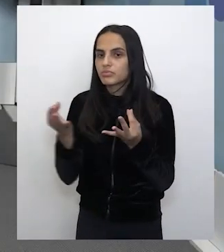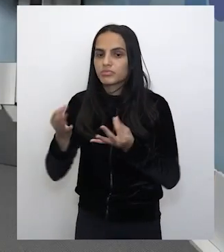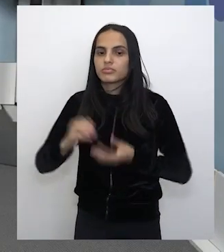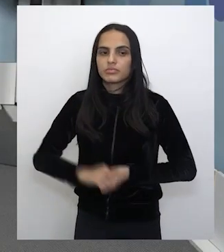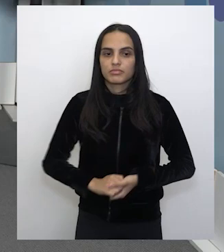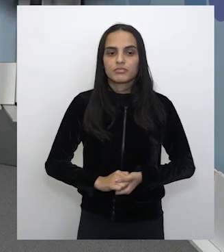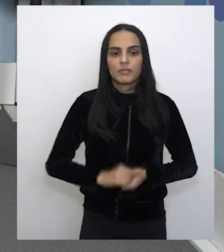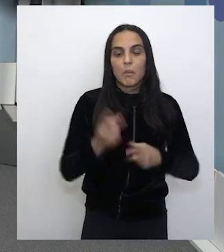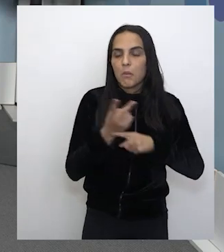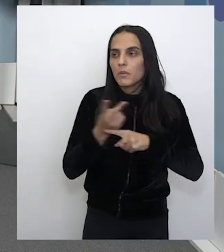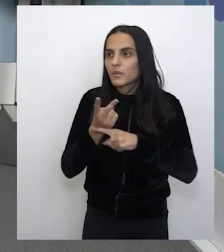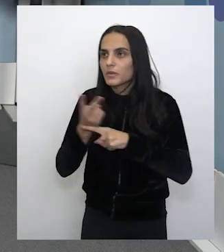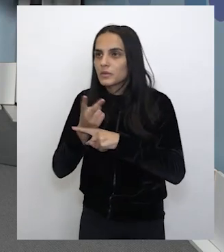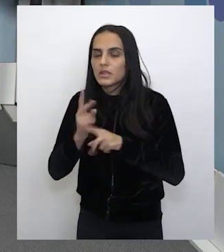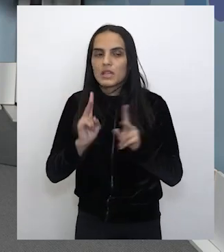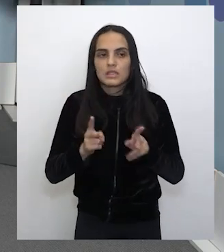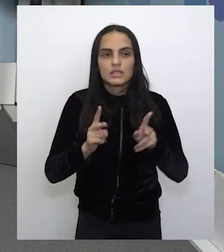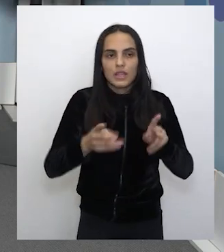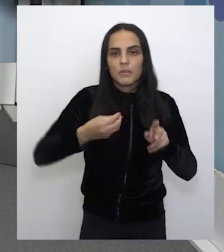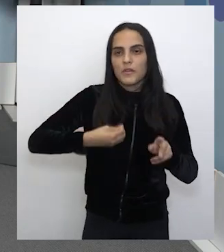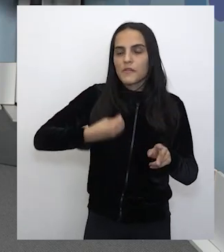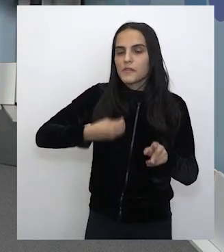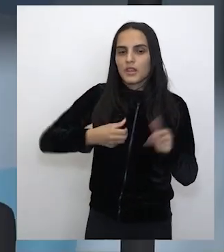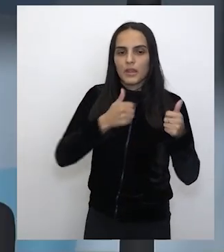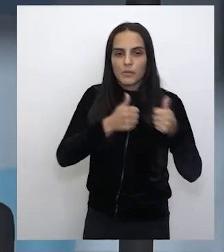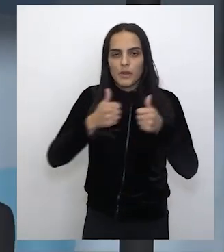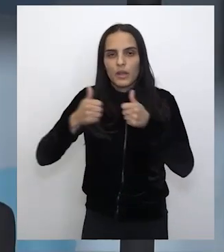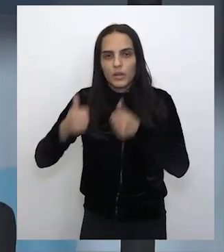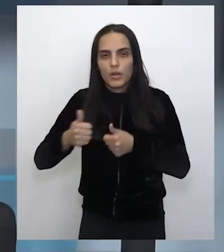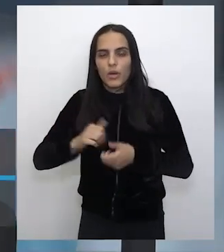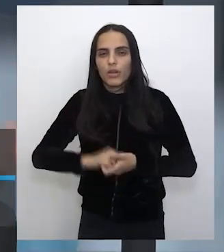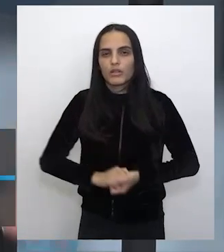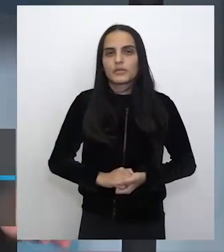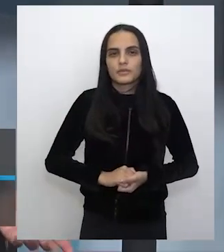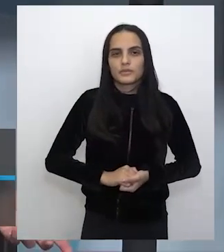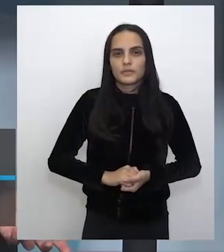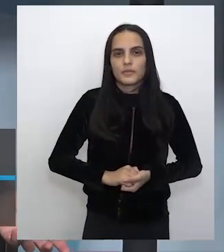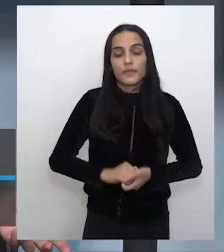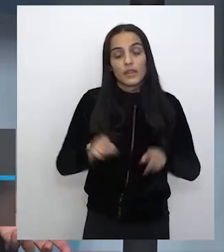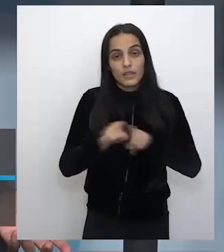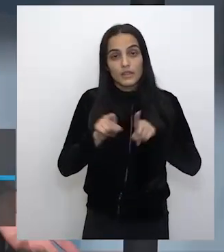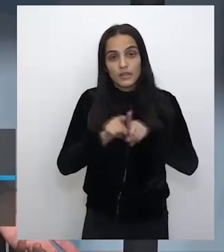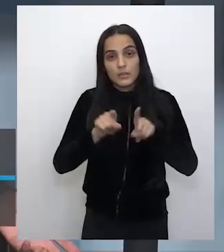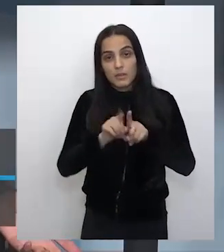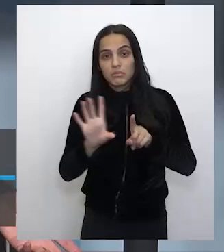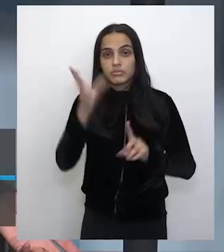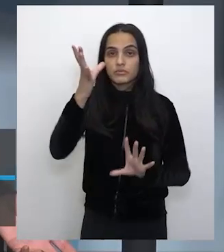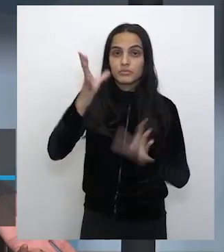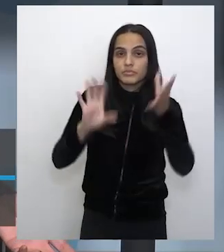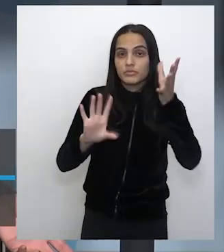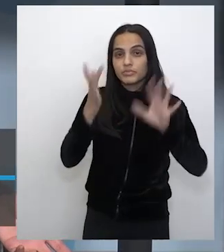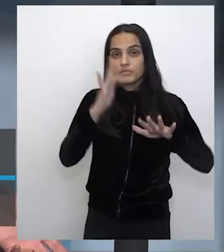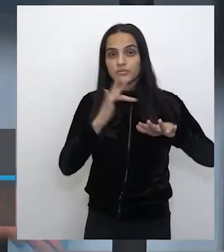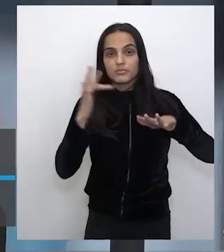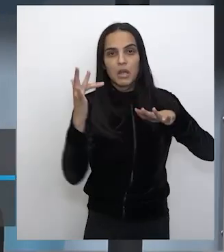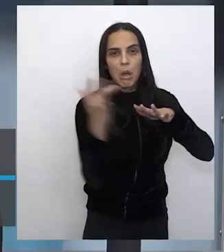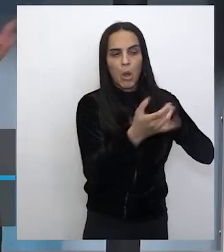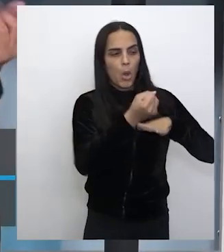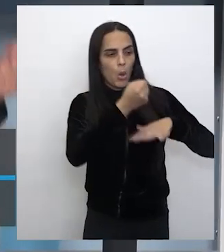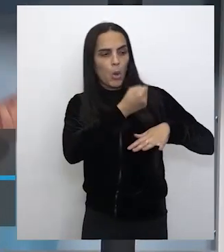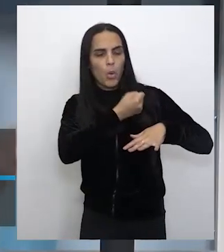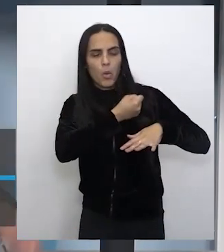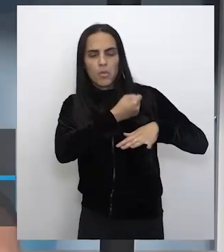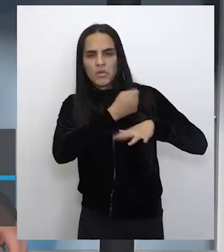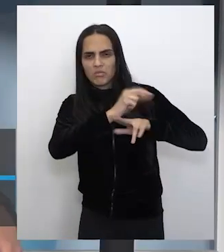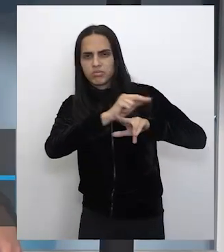sempre o melhor ângulo, sempre está em festas. Uma coisa também que acontece nas redes sociais é o número de amigos, né, gente? Será que a gente